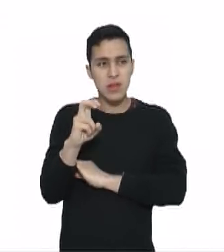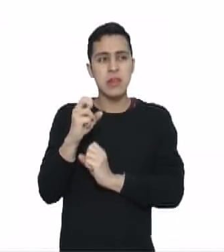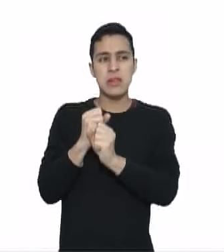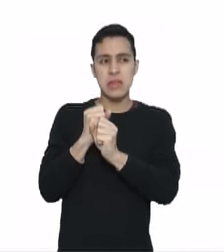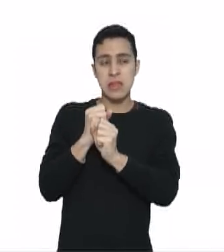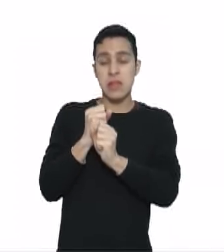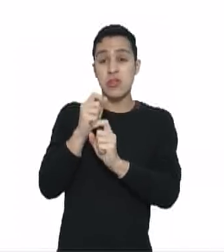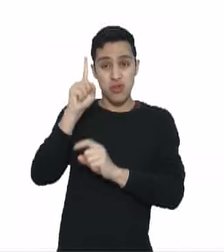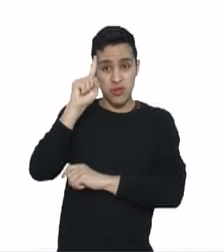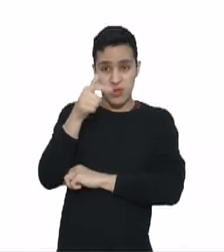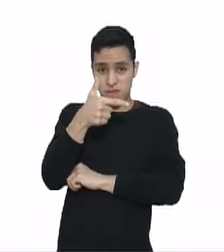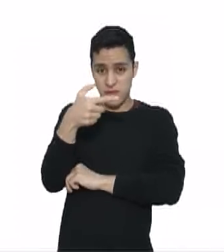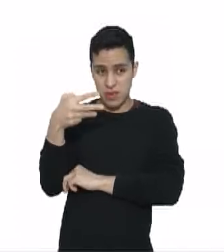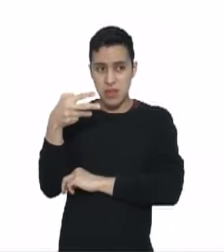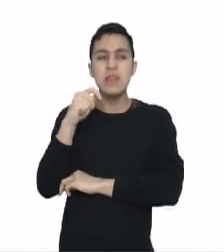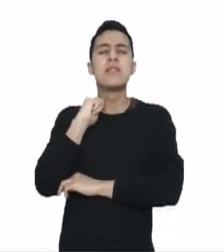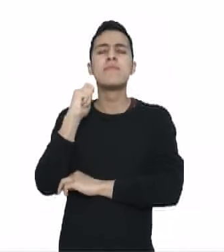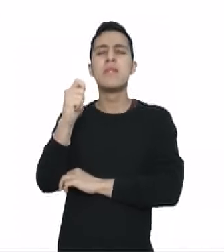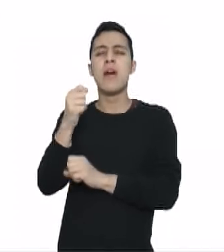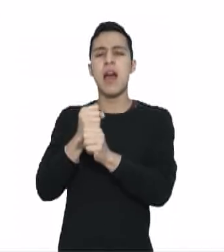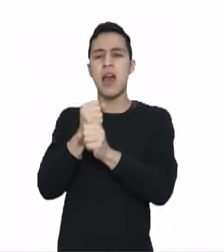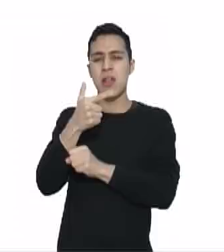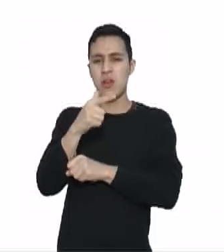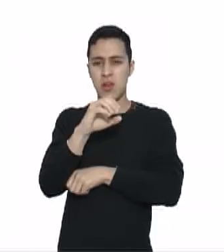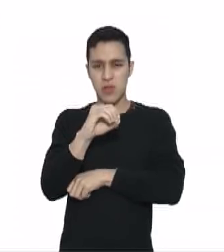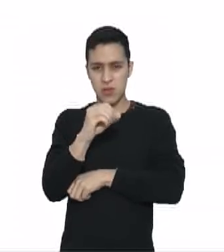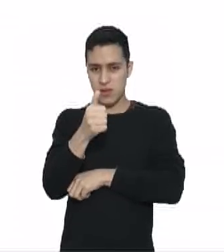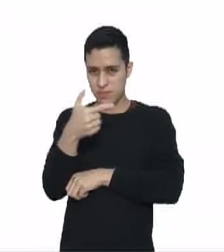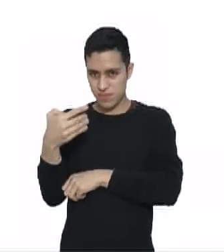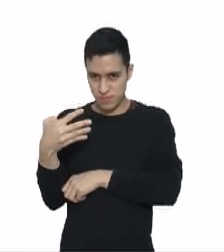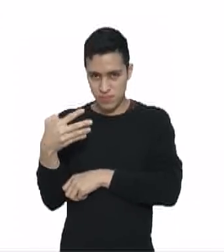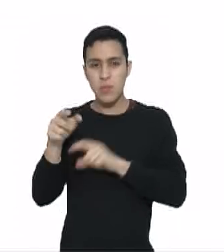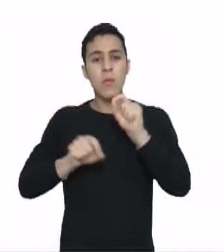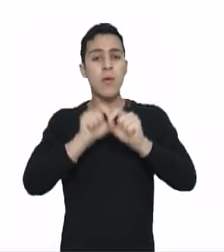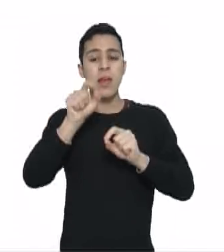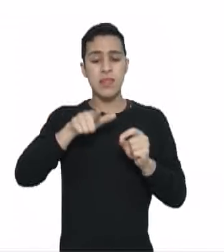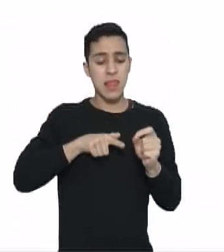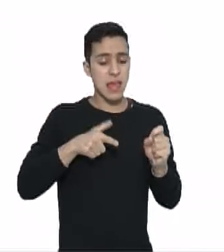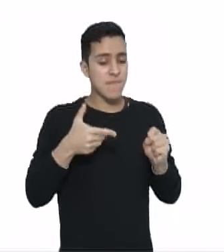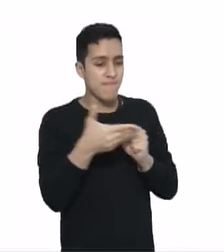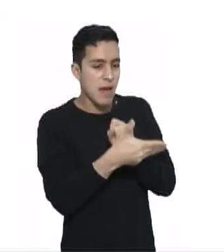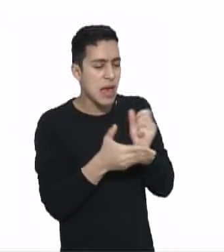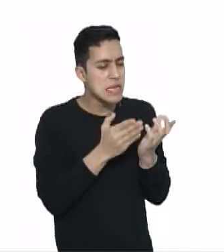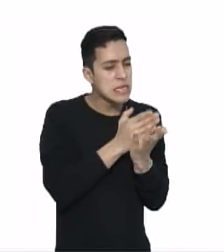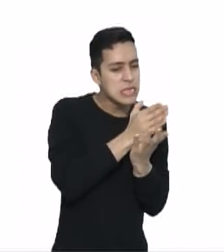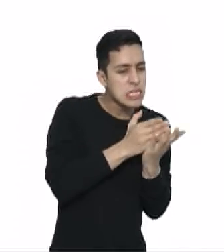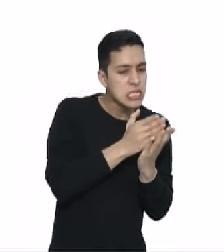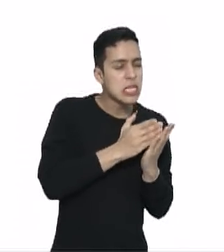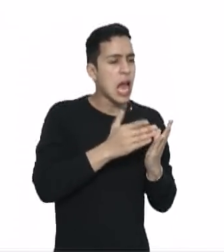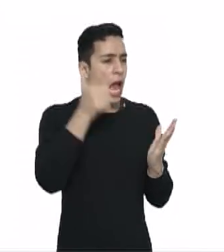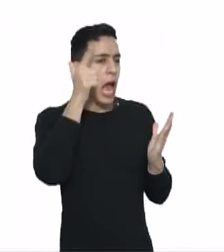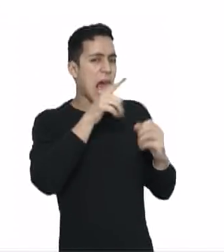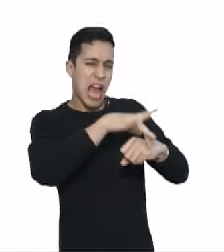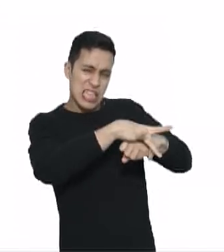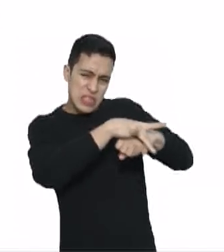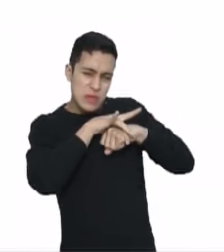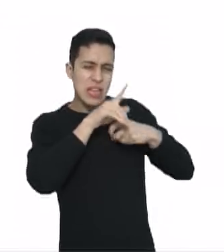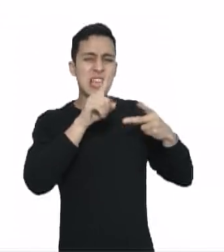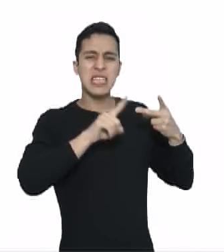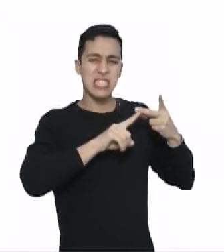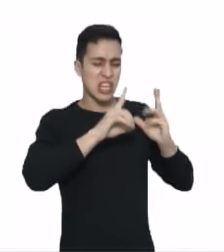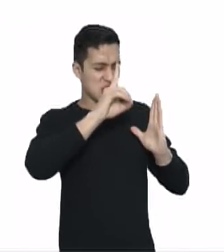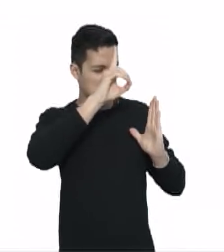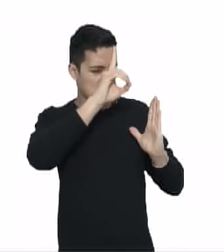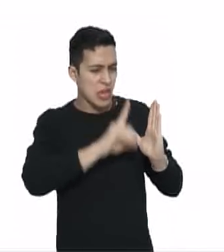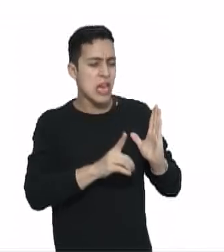12.965, de 23 de abril de 2014. Estabelece princípios, garantias, direitos e deveres para